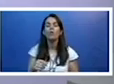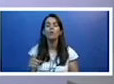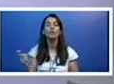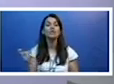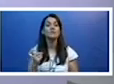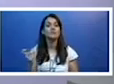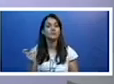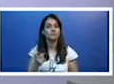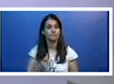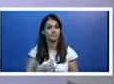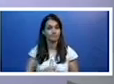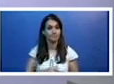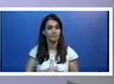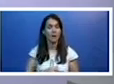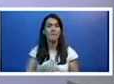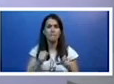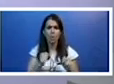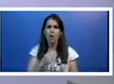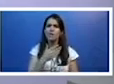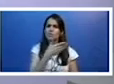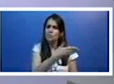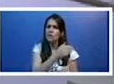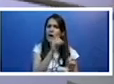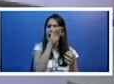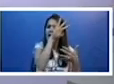a tabela de razões trigonométricas.